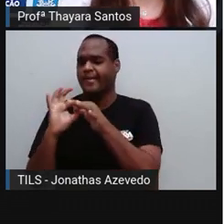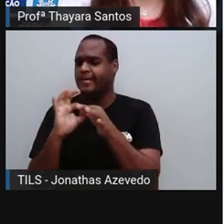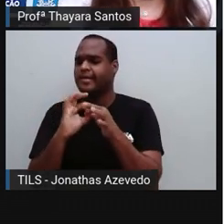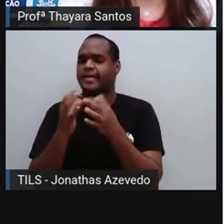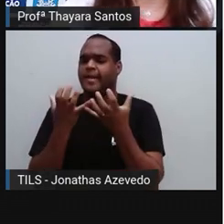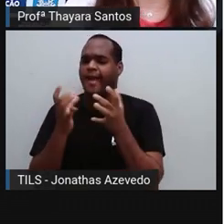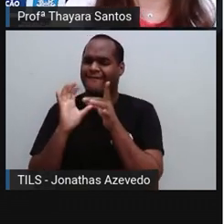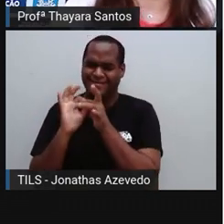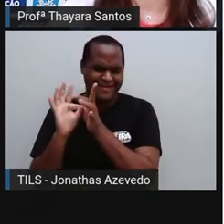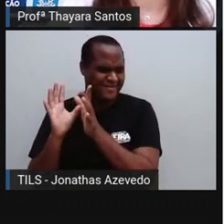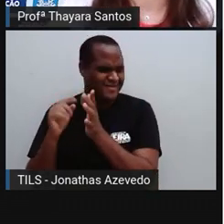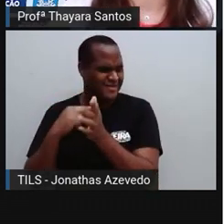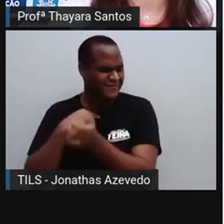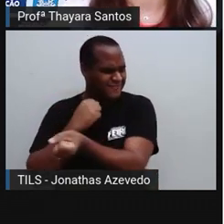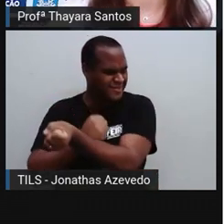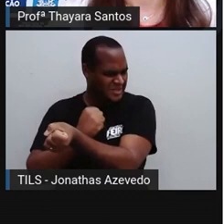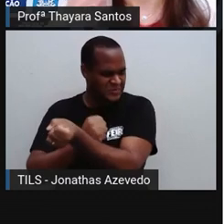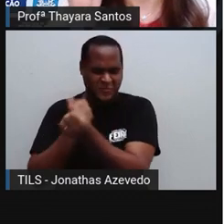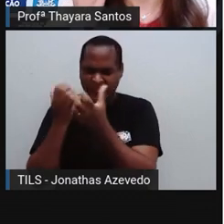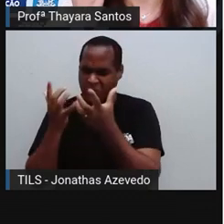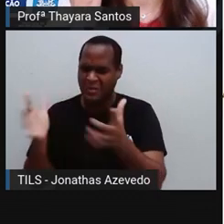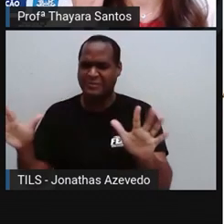livrar desses vícios.